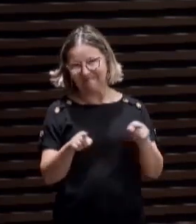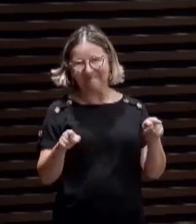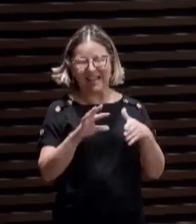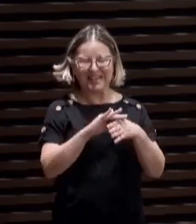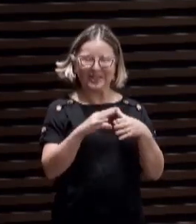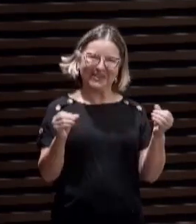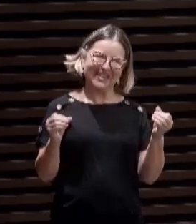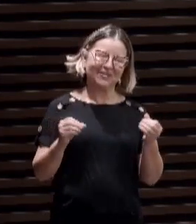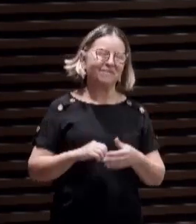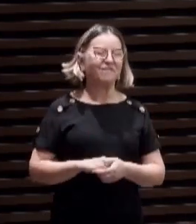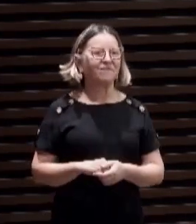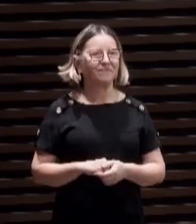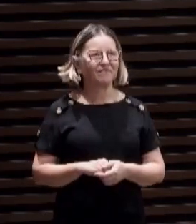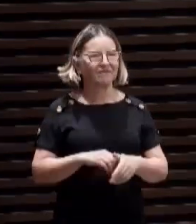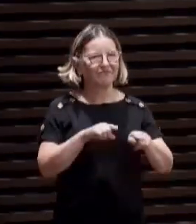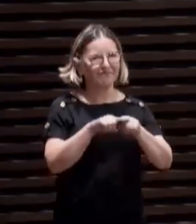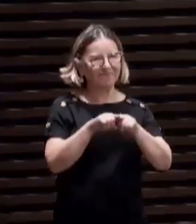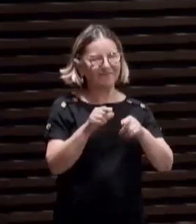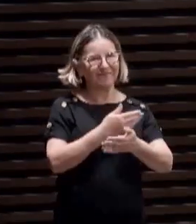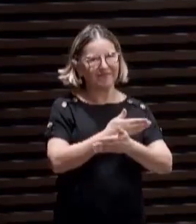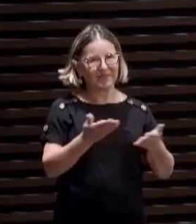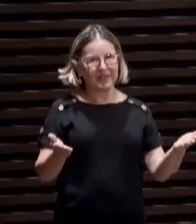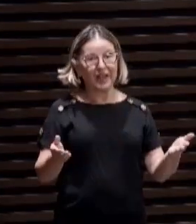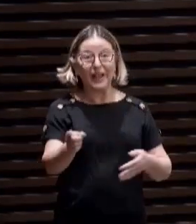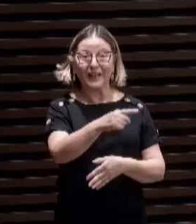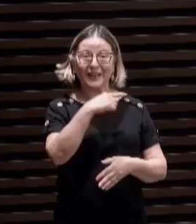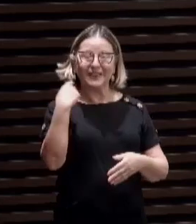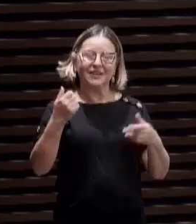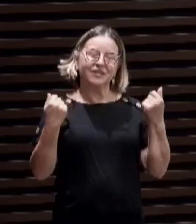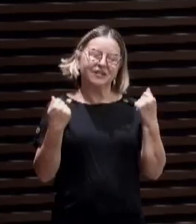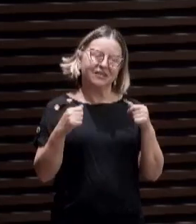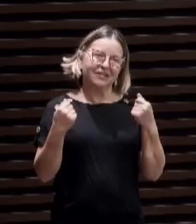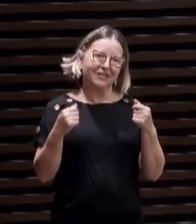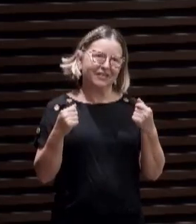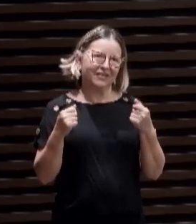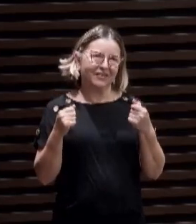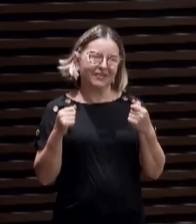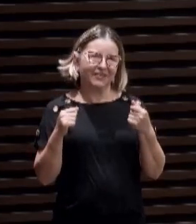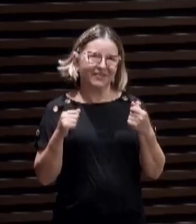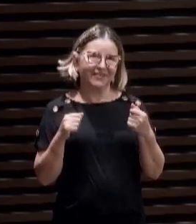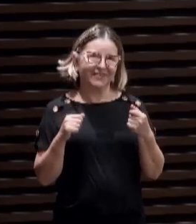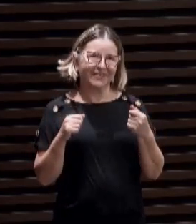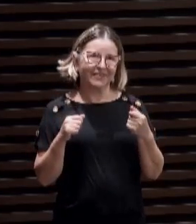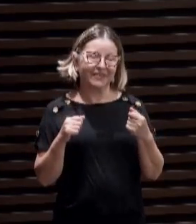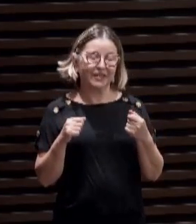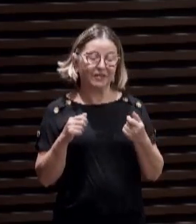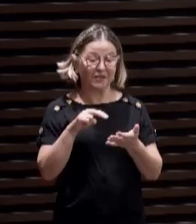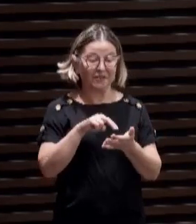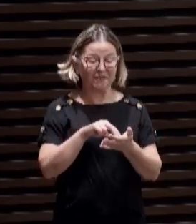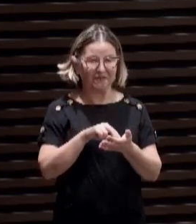Irmãos e irmãs, nós carecemos de olhar para as Escrituras,